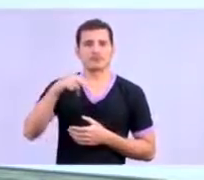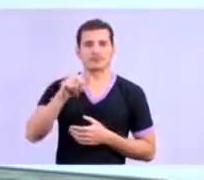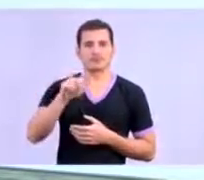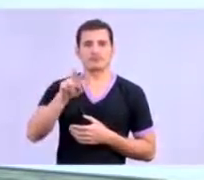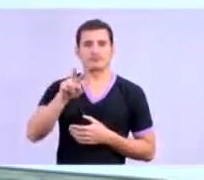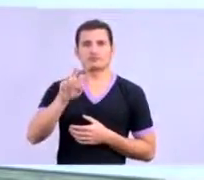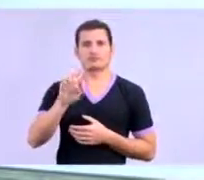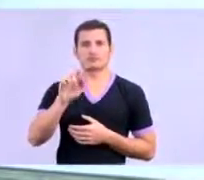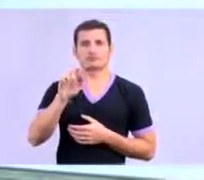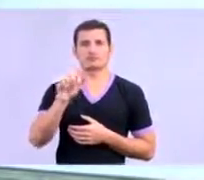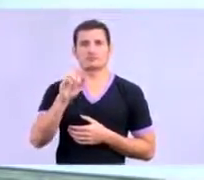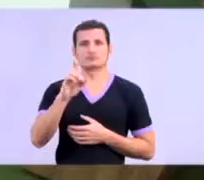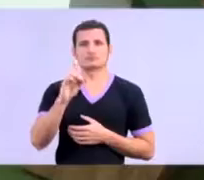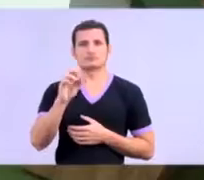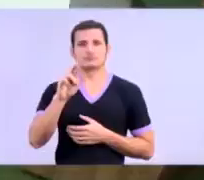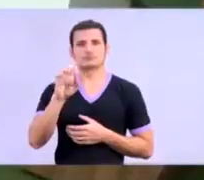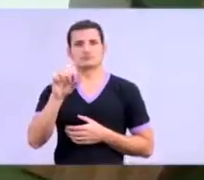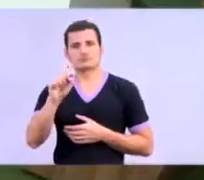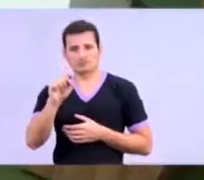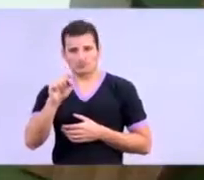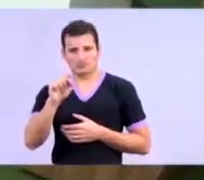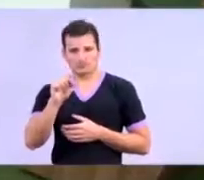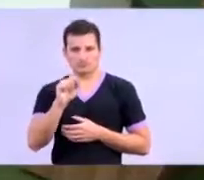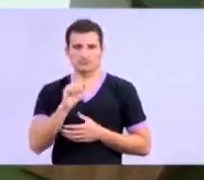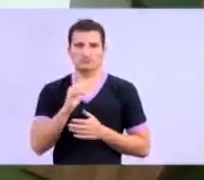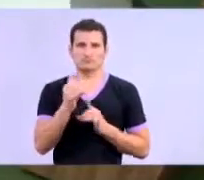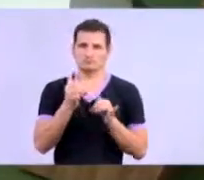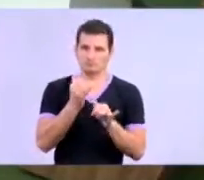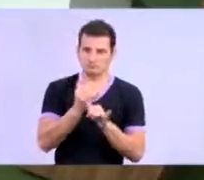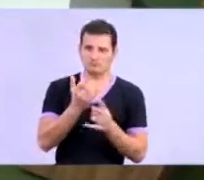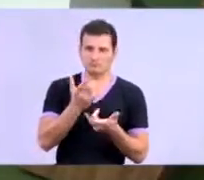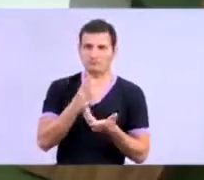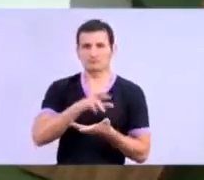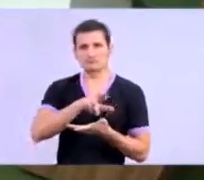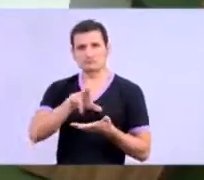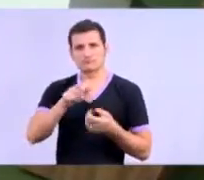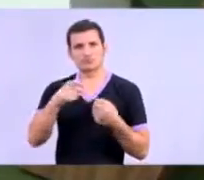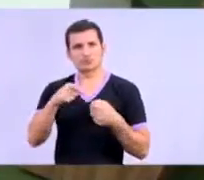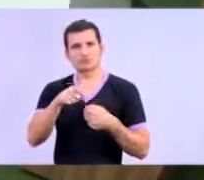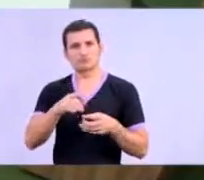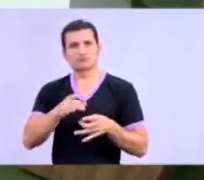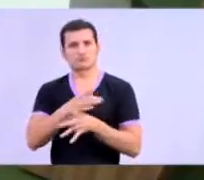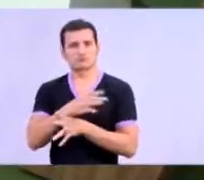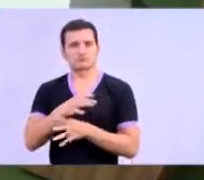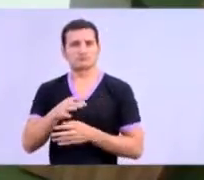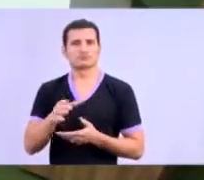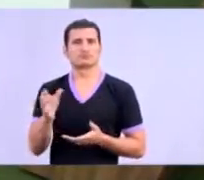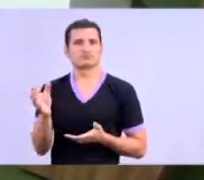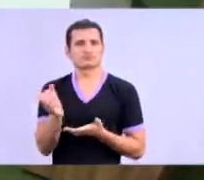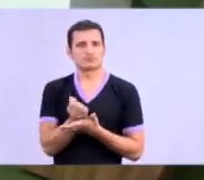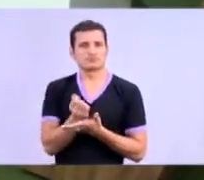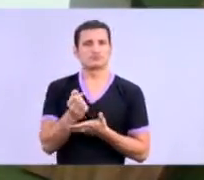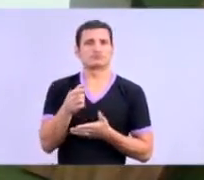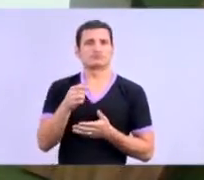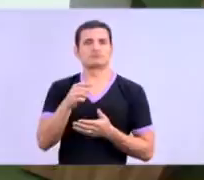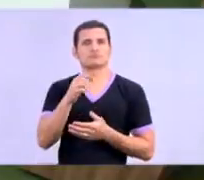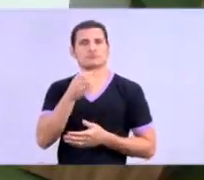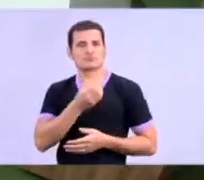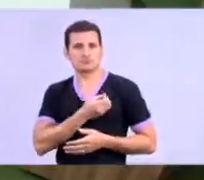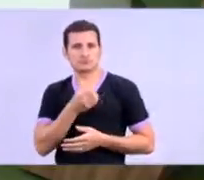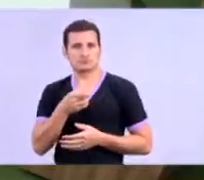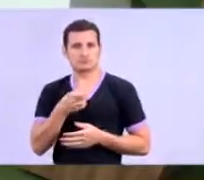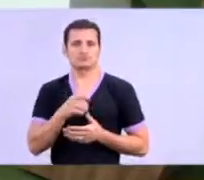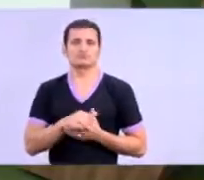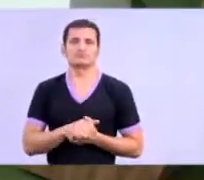estar preparados para receber esse protocolo e trazer essa funcionalidade para o usuário, né? Sim, é verdade,